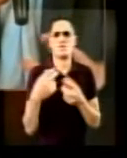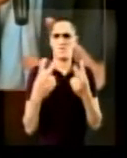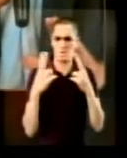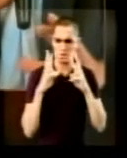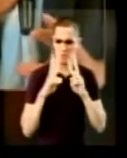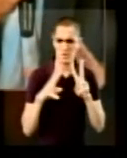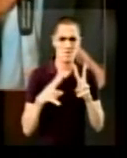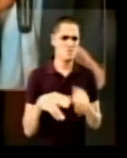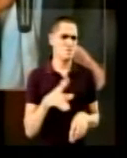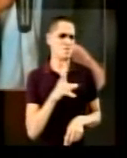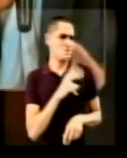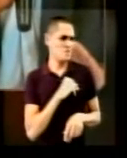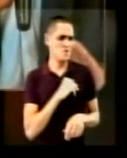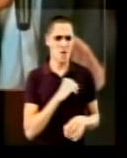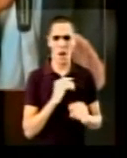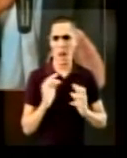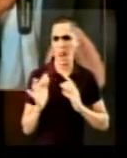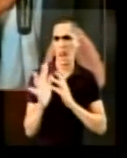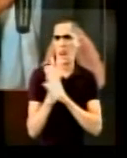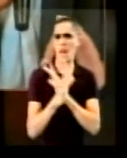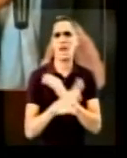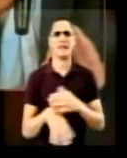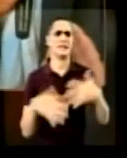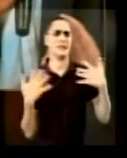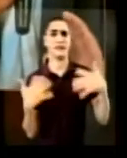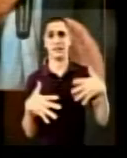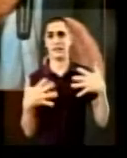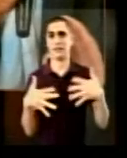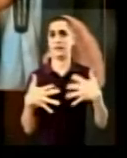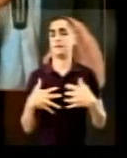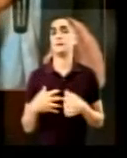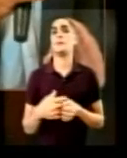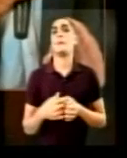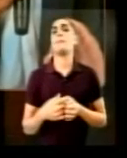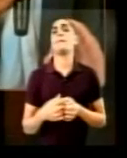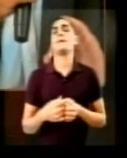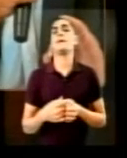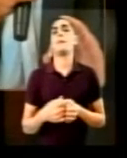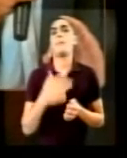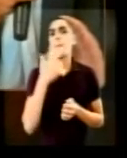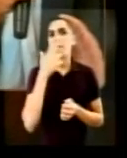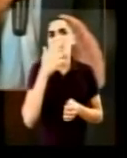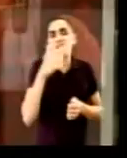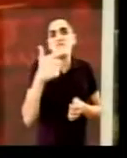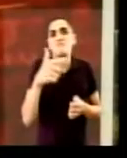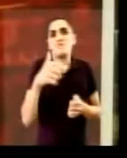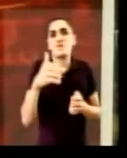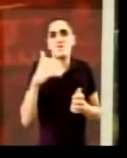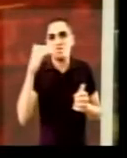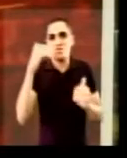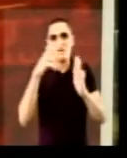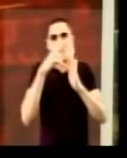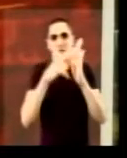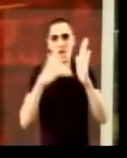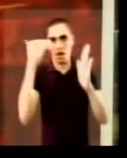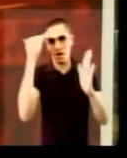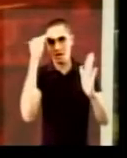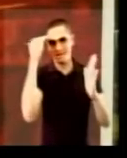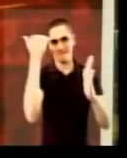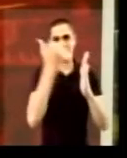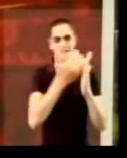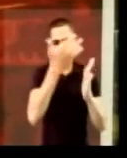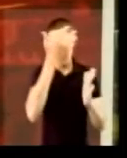Uma coisa absurda. Não parecia que existia mais epidemia ou pandemia